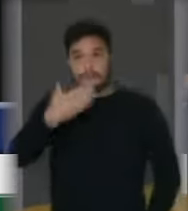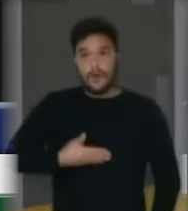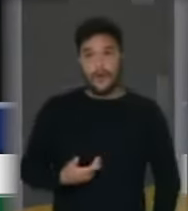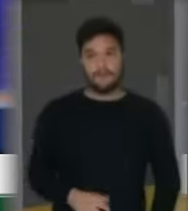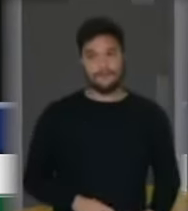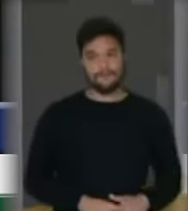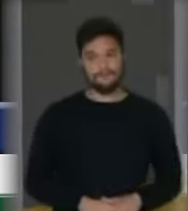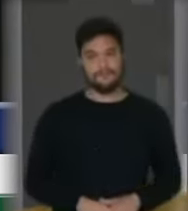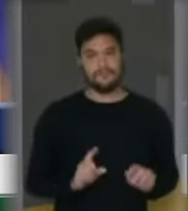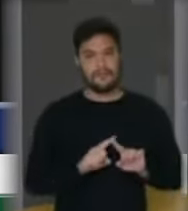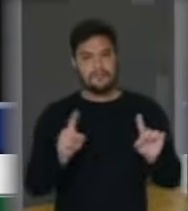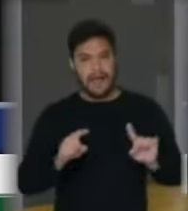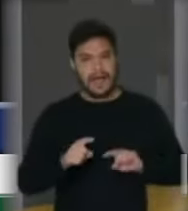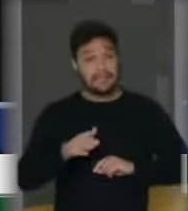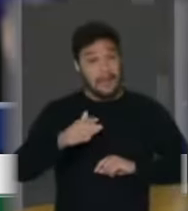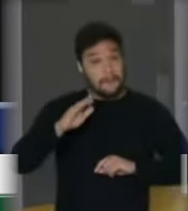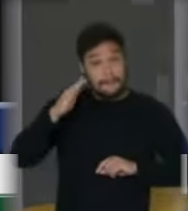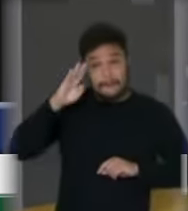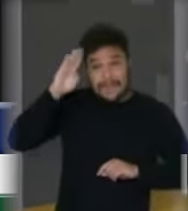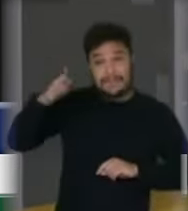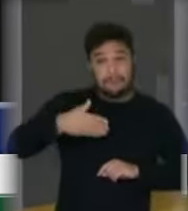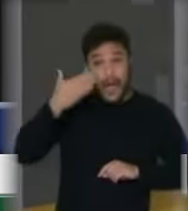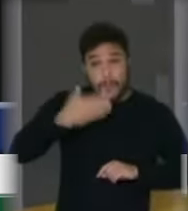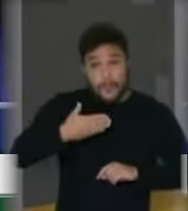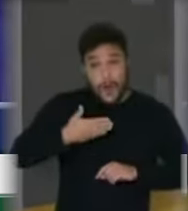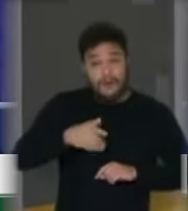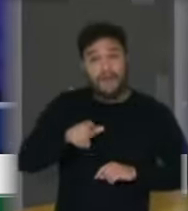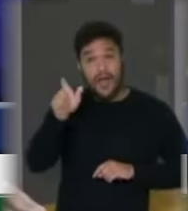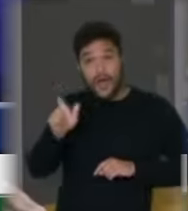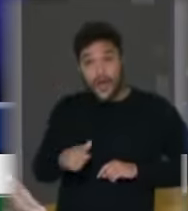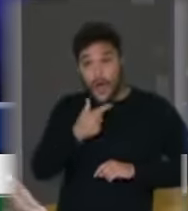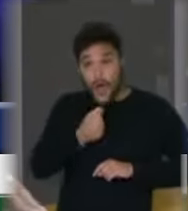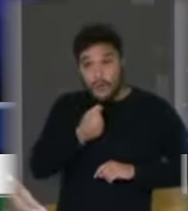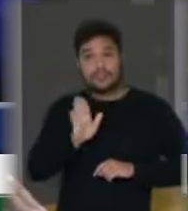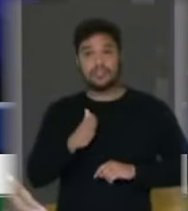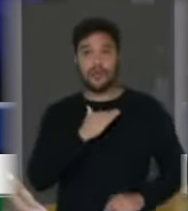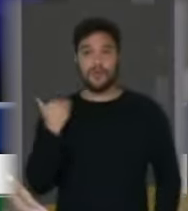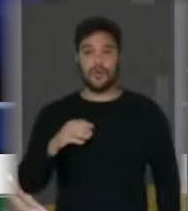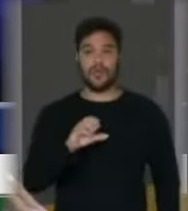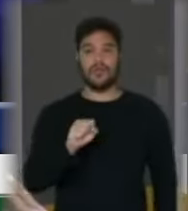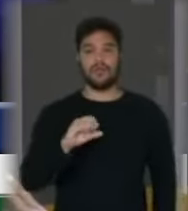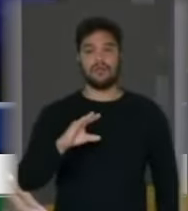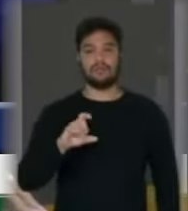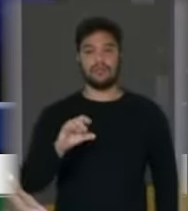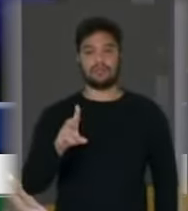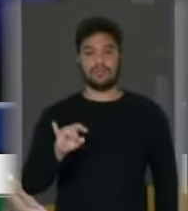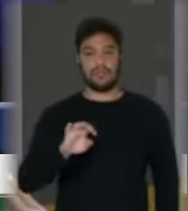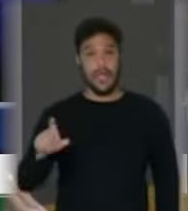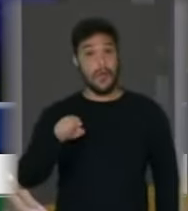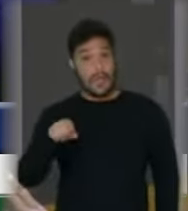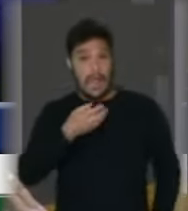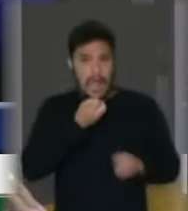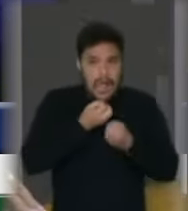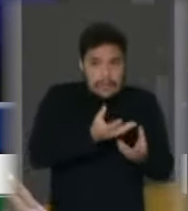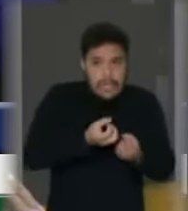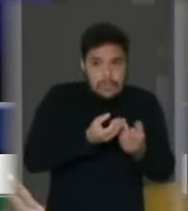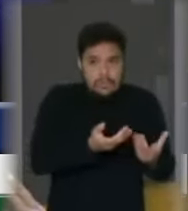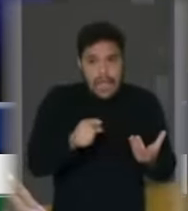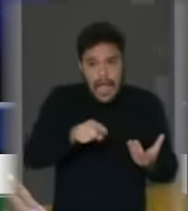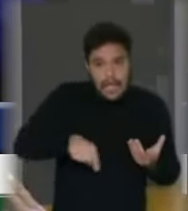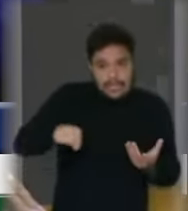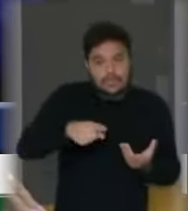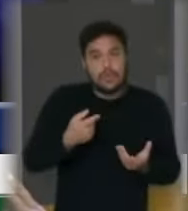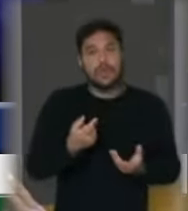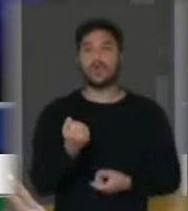já morreu, que foi Celso Daniel. Celso Daniel é que iria denunciar esse esquema de financiamento